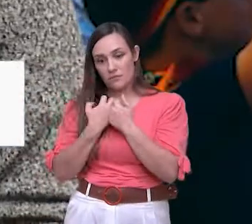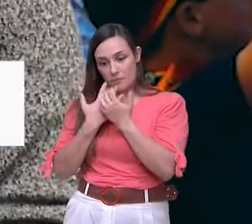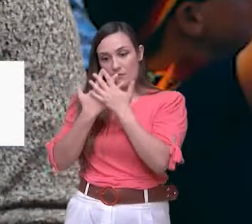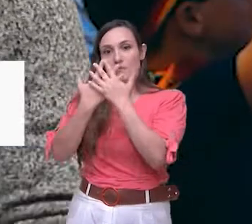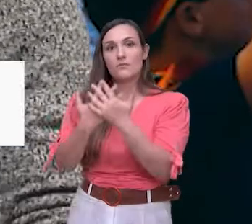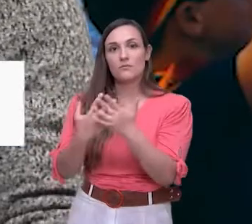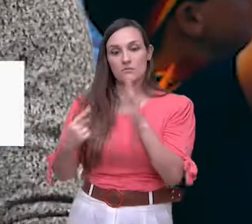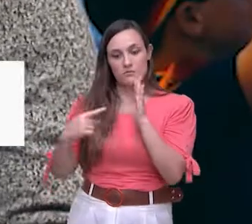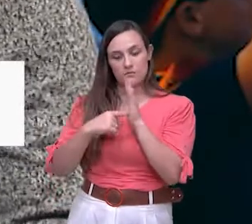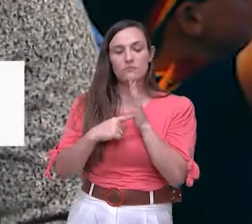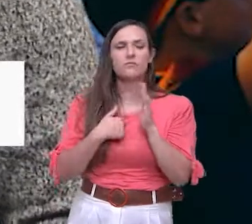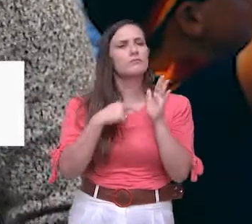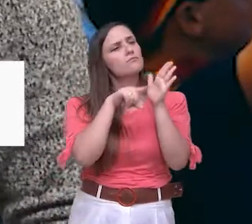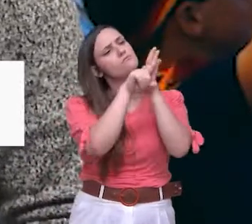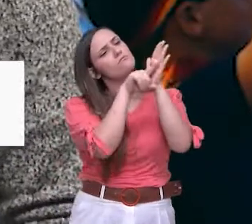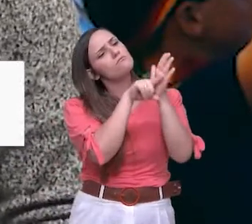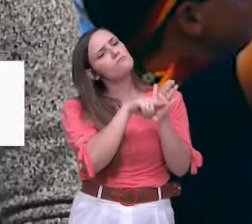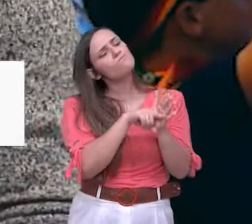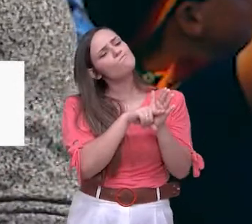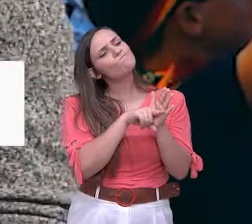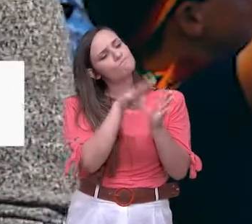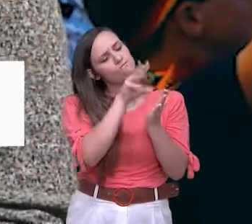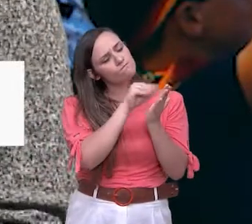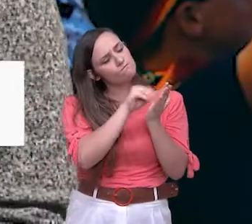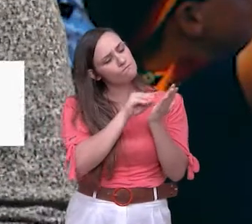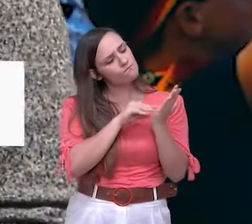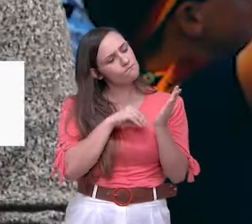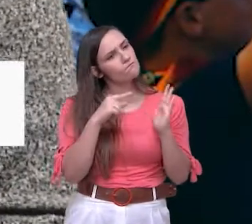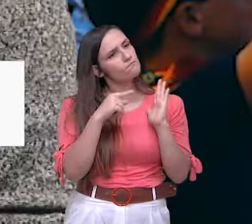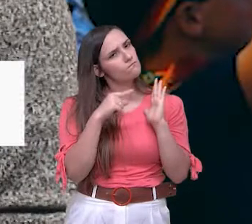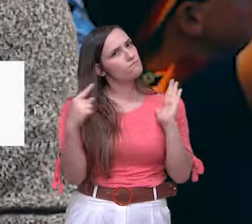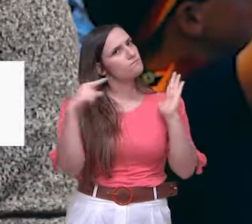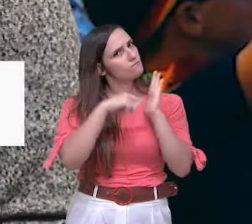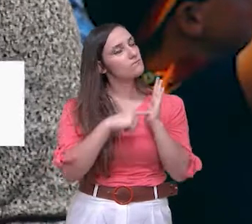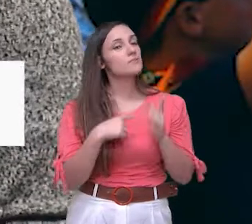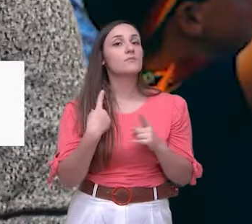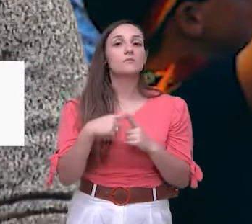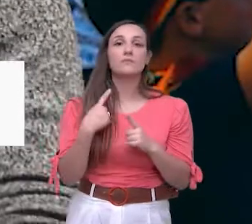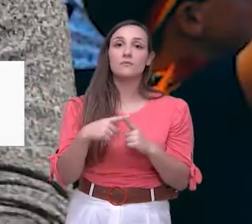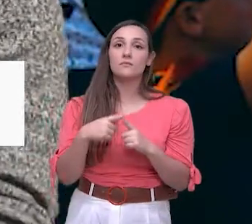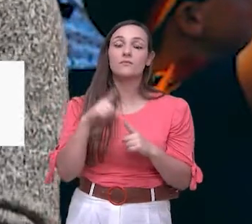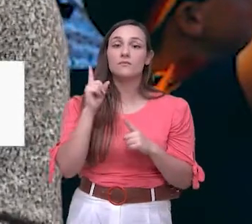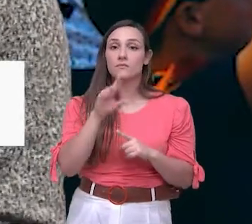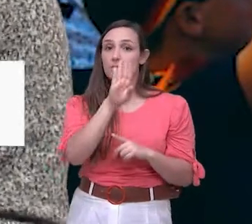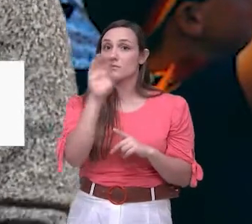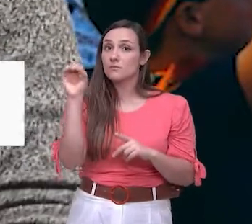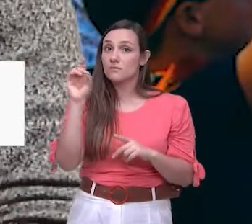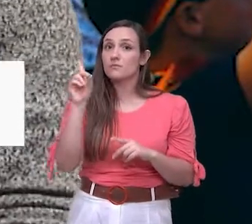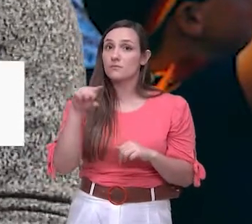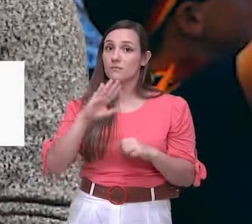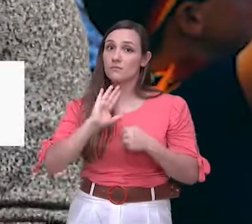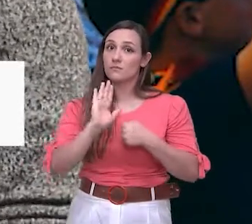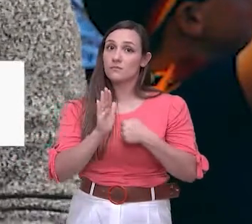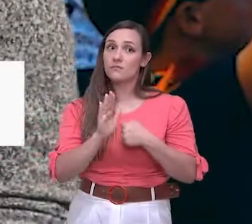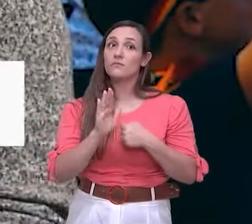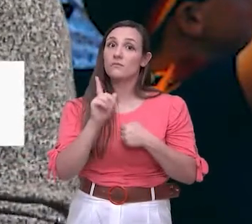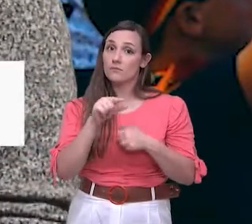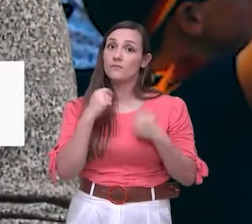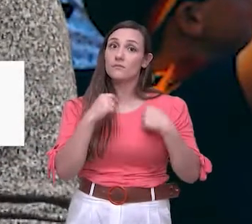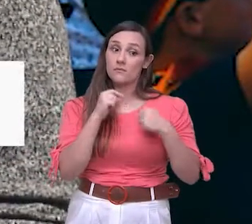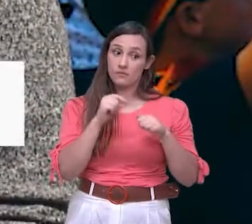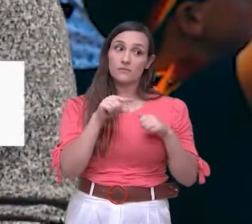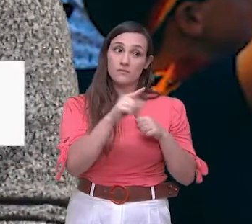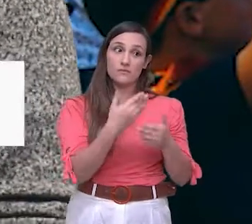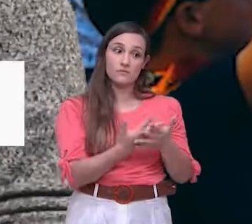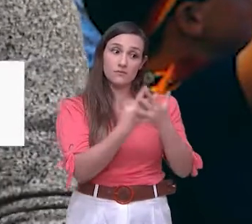denúncia né a gente coletas em e a gente sempre orienta também quer saber essa denúncia nessa boletim de ocorrência seja feita